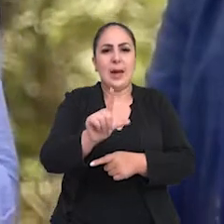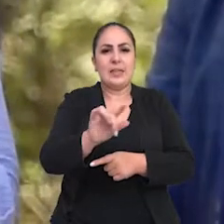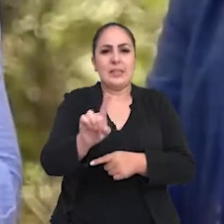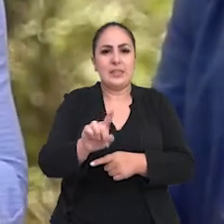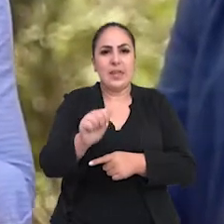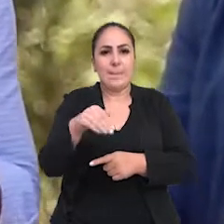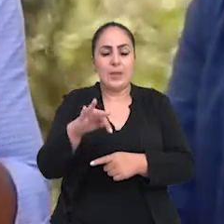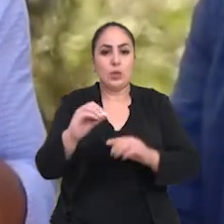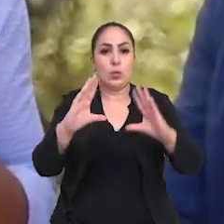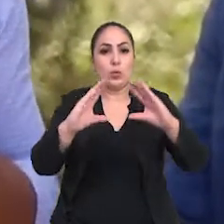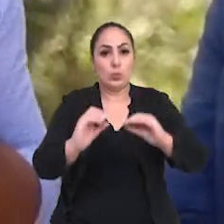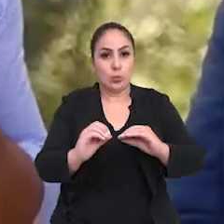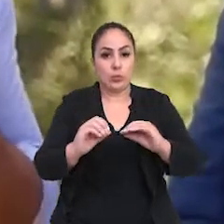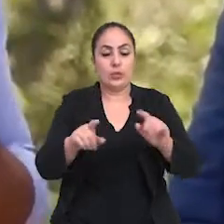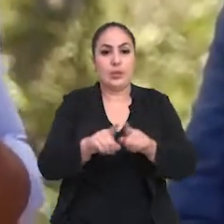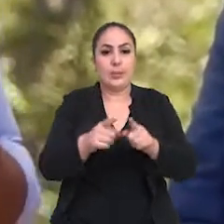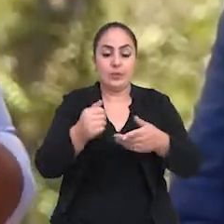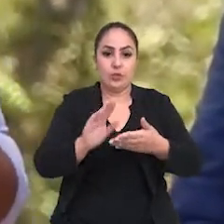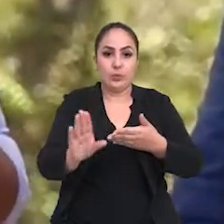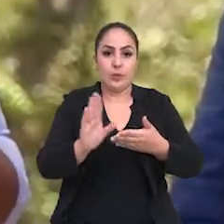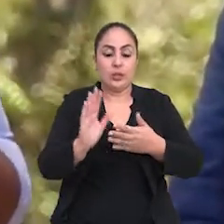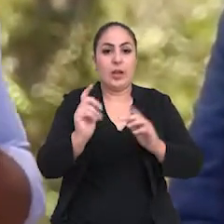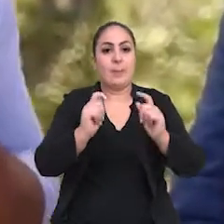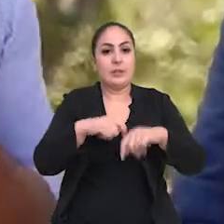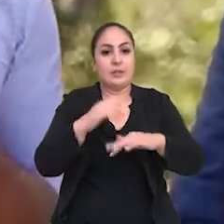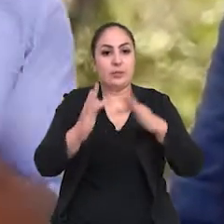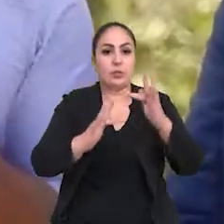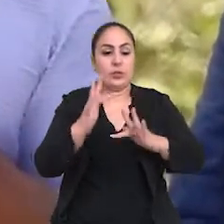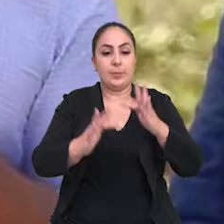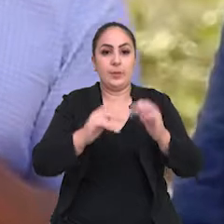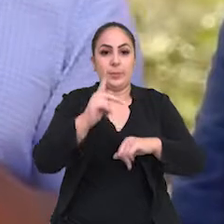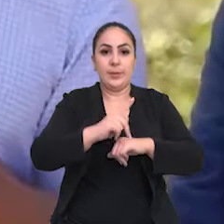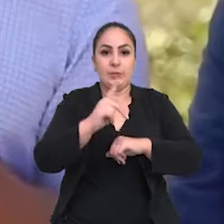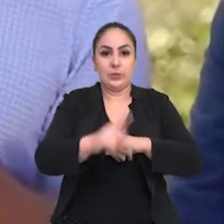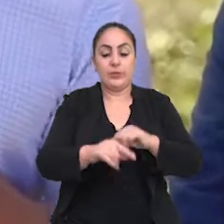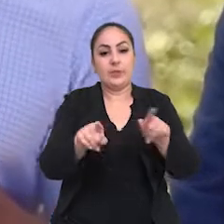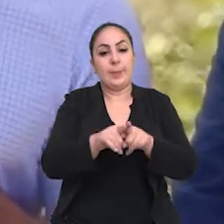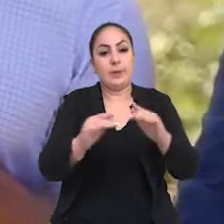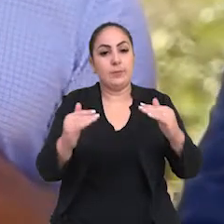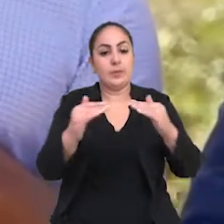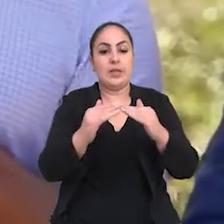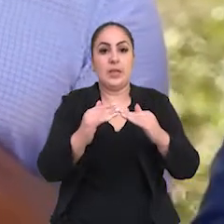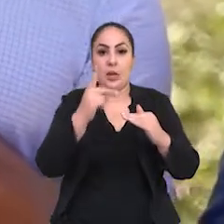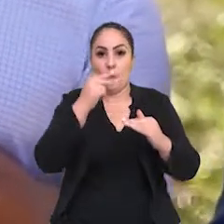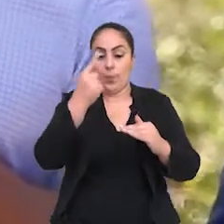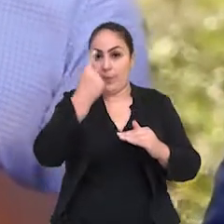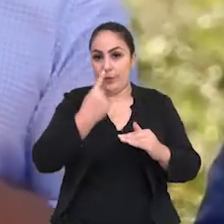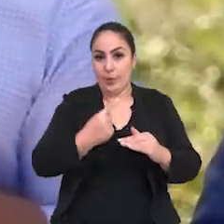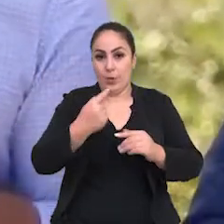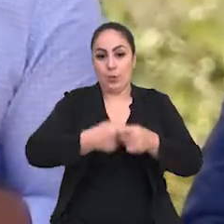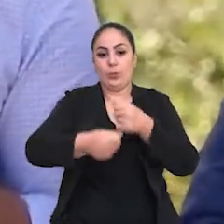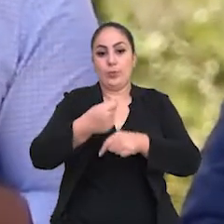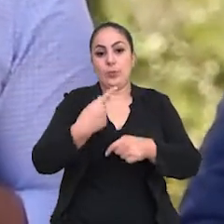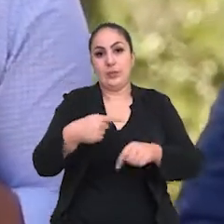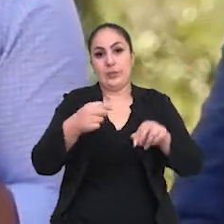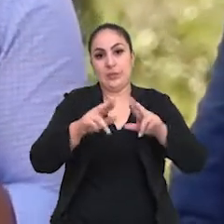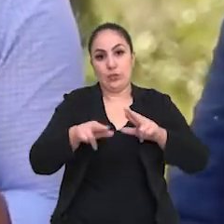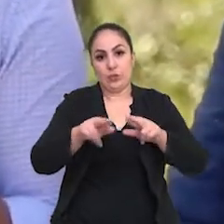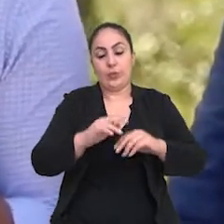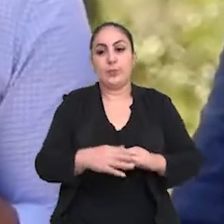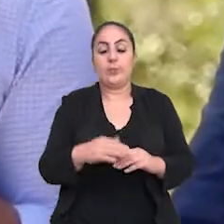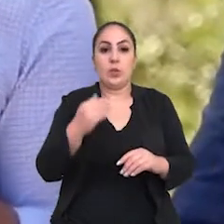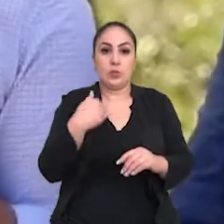outros investimentos que vão dar condições de funcionamento ao aeroporto de Passo Fundo, de acordo com o perfil econômico dessa